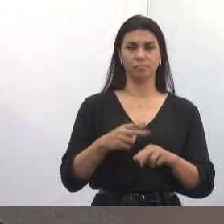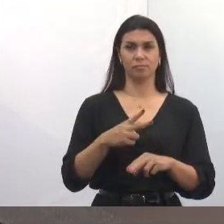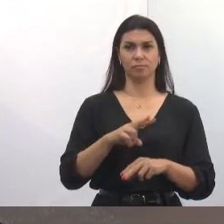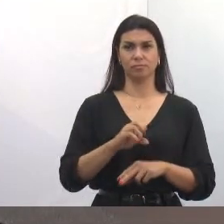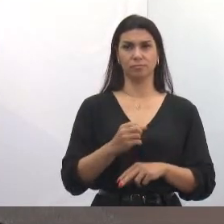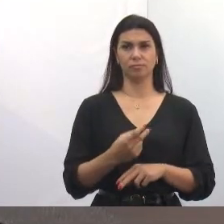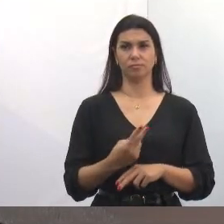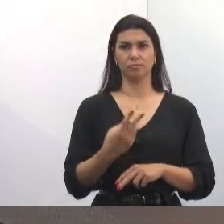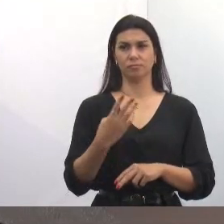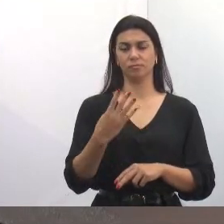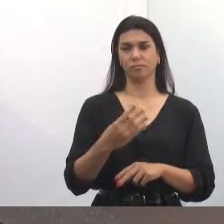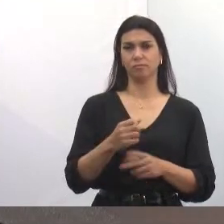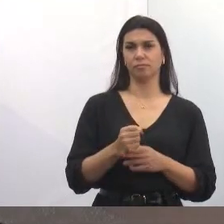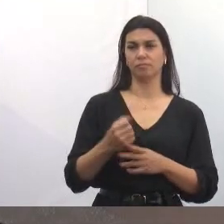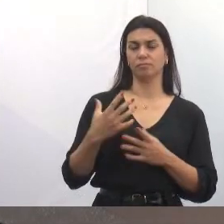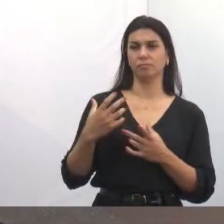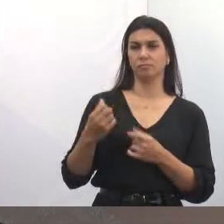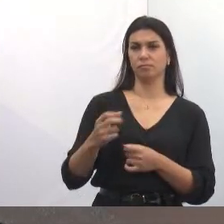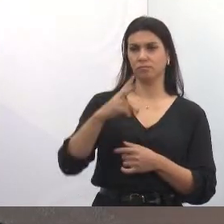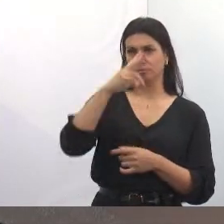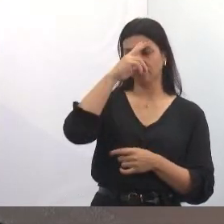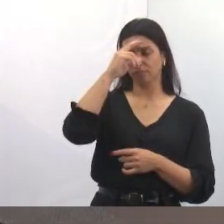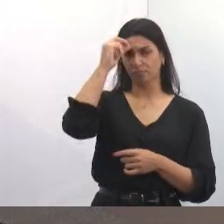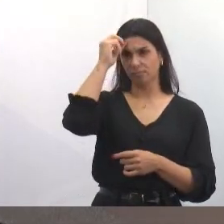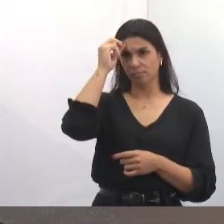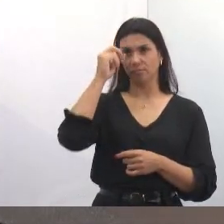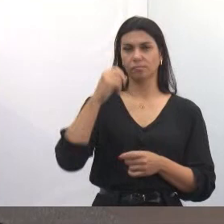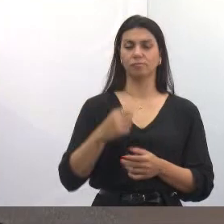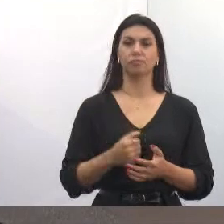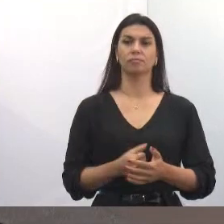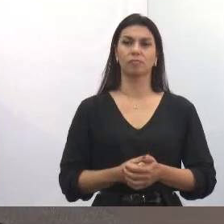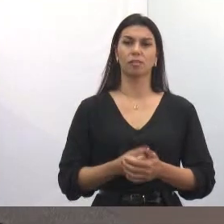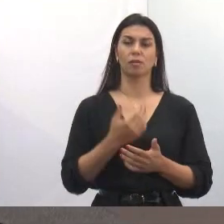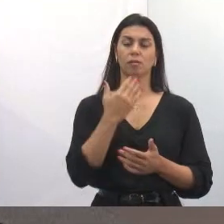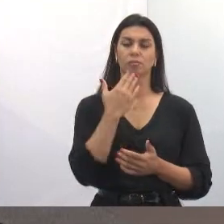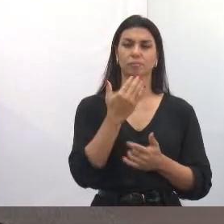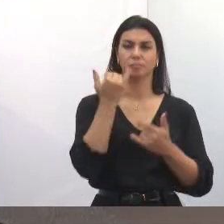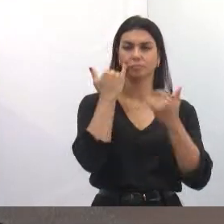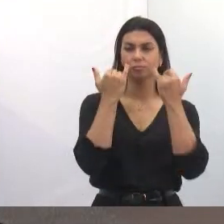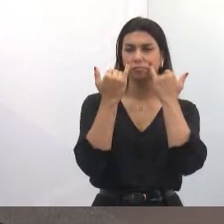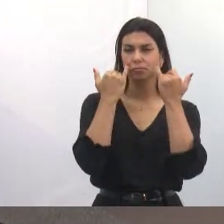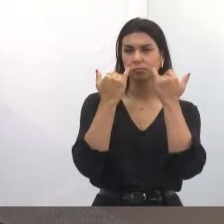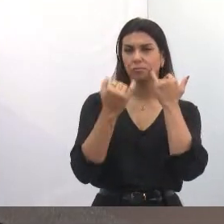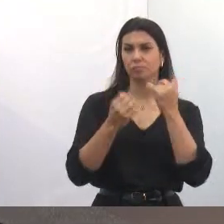nesta Prefeitura no dia 21 de junho de 2024, referente ao pedido de informação